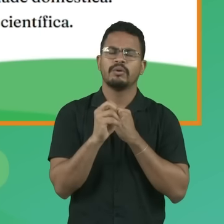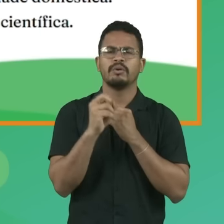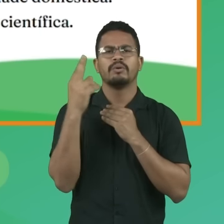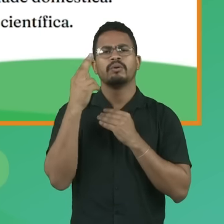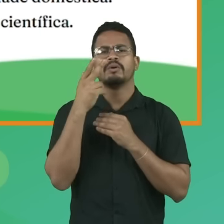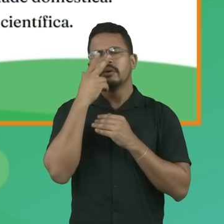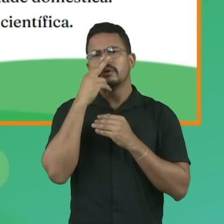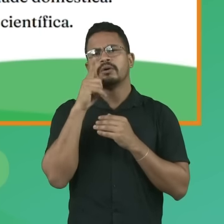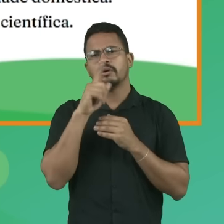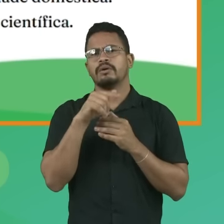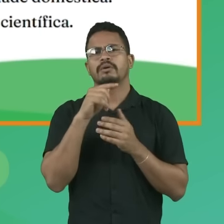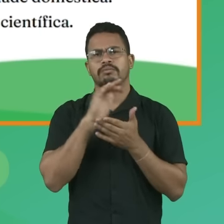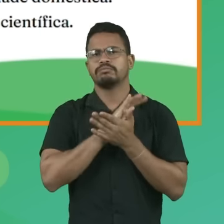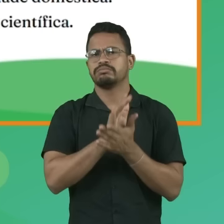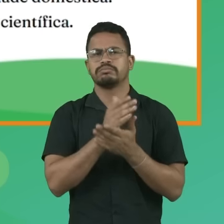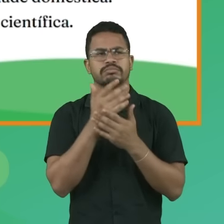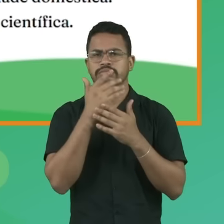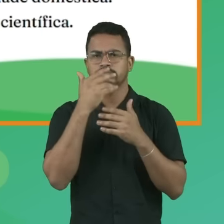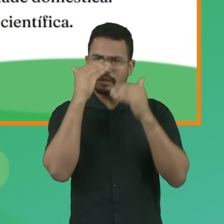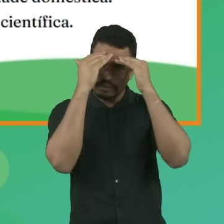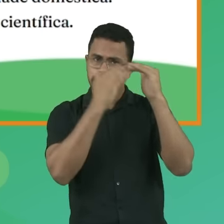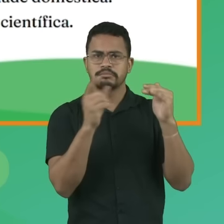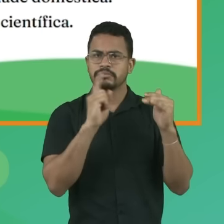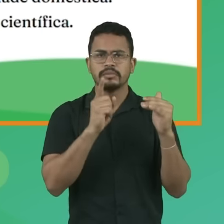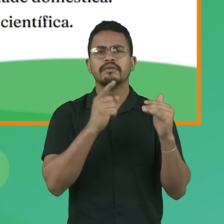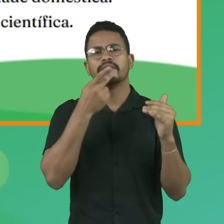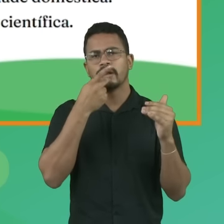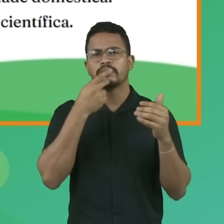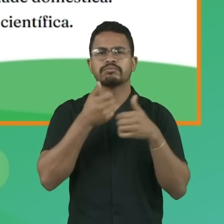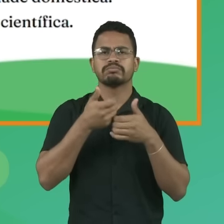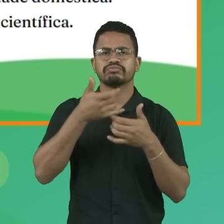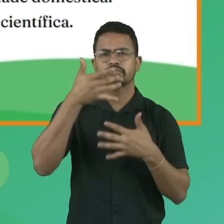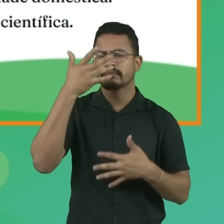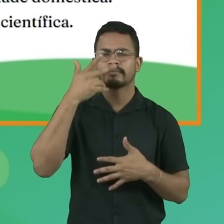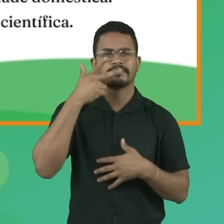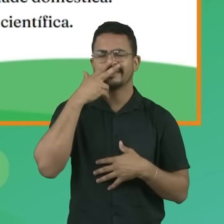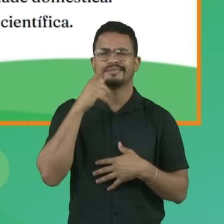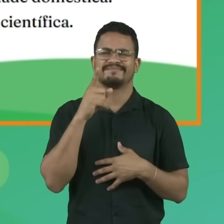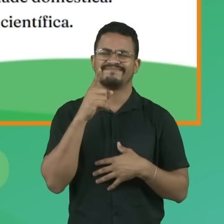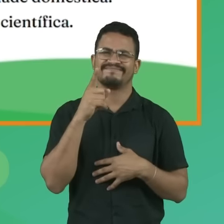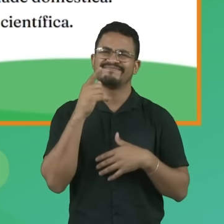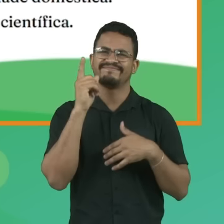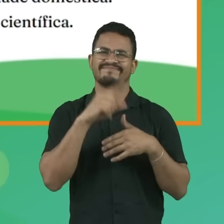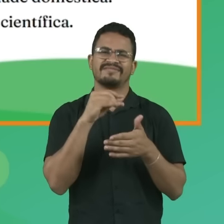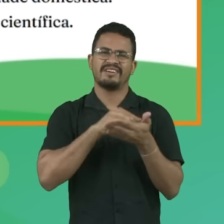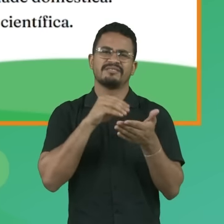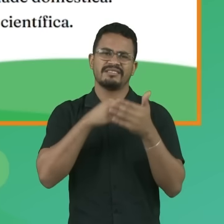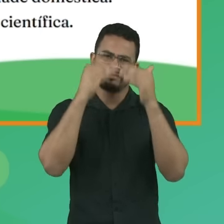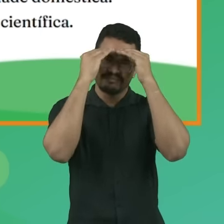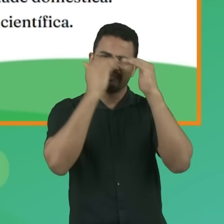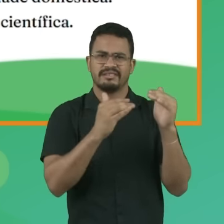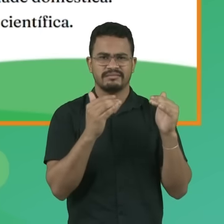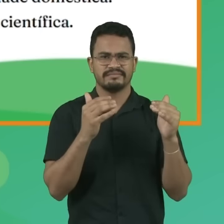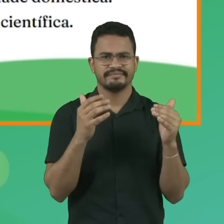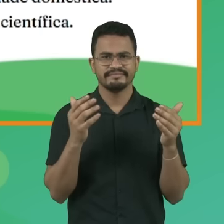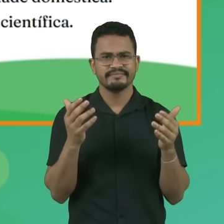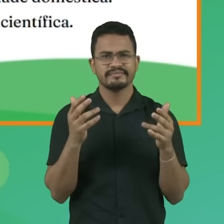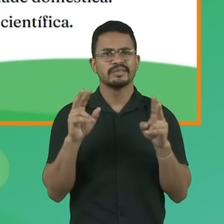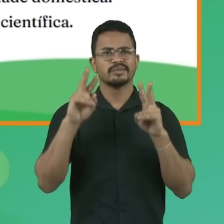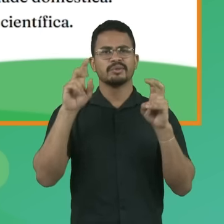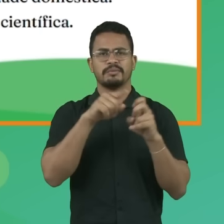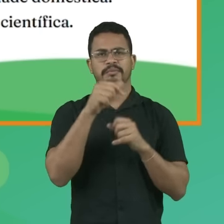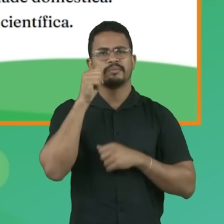do desrespeito mesmo, fazendo comentários não pouco... Comentários desrespeitosos a respeito